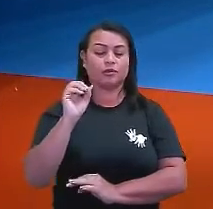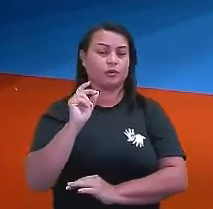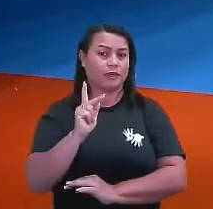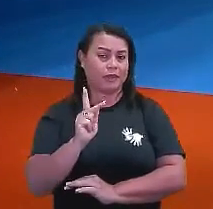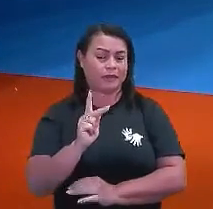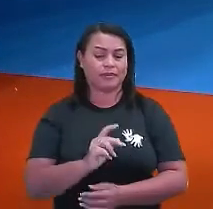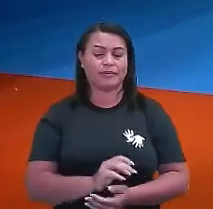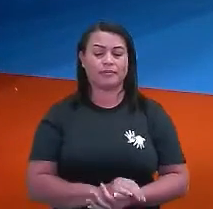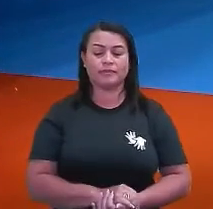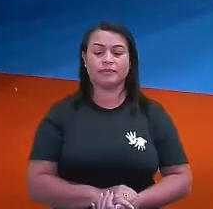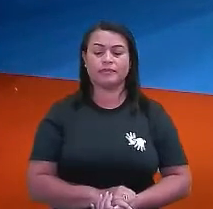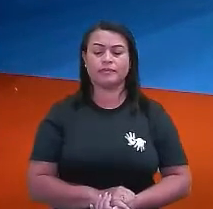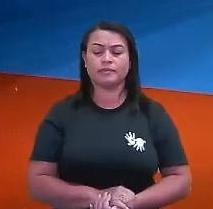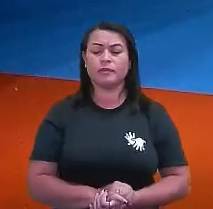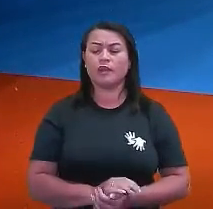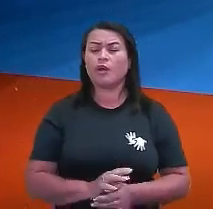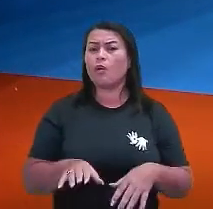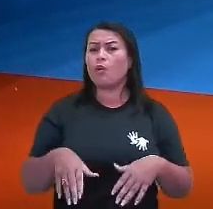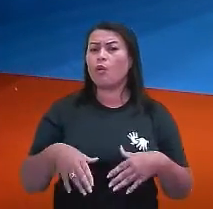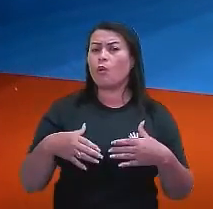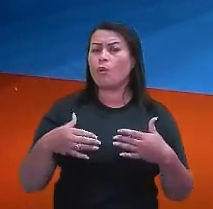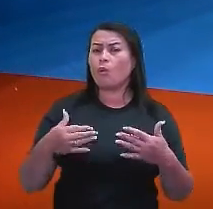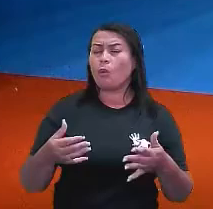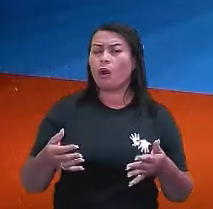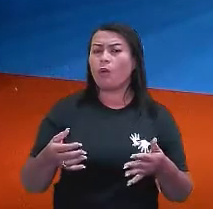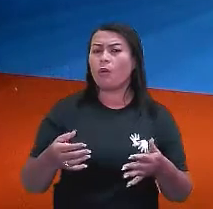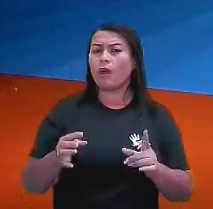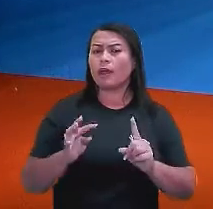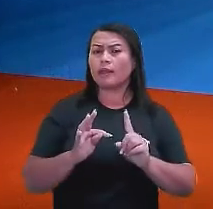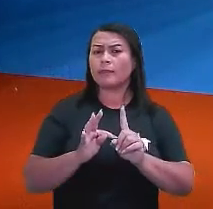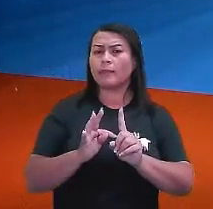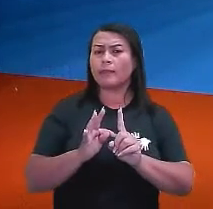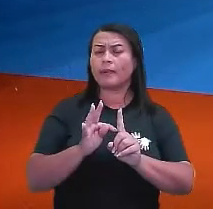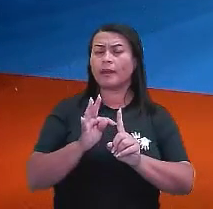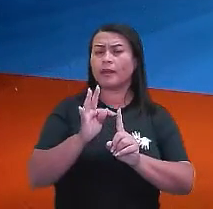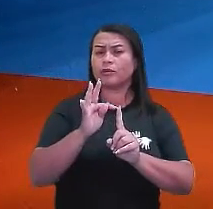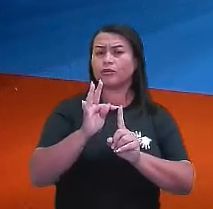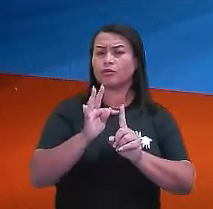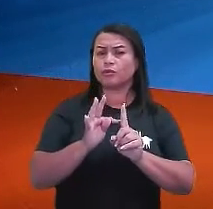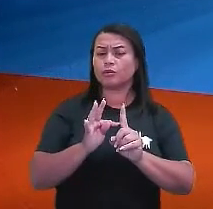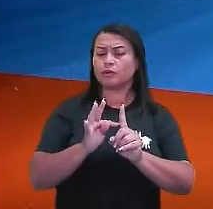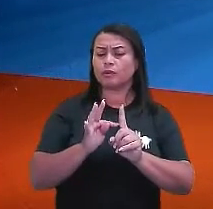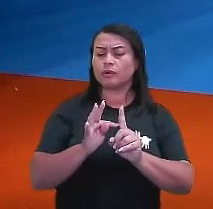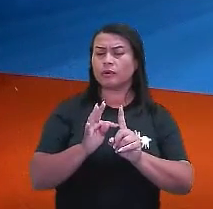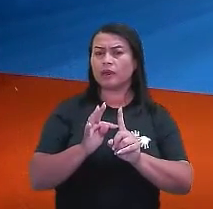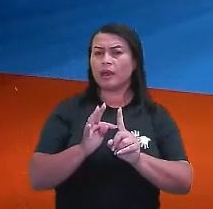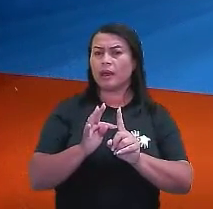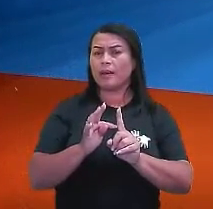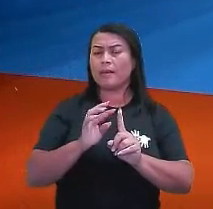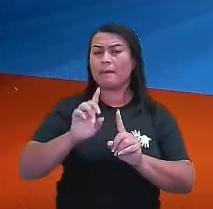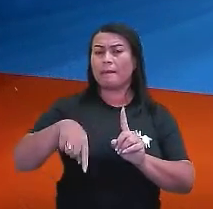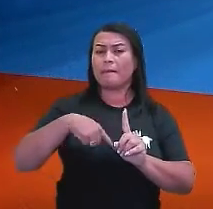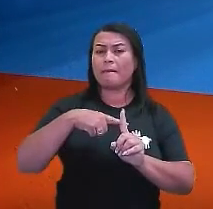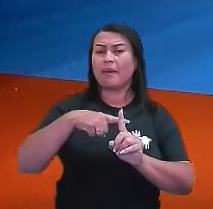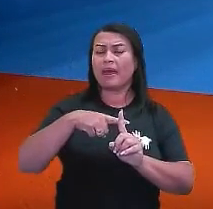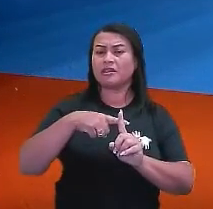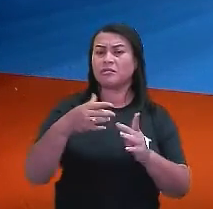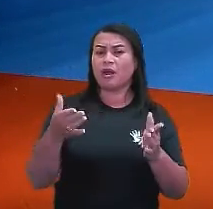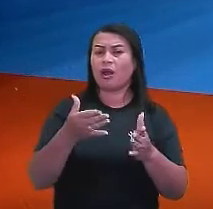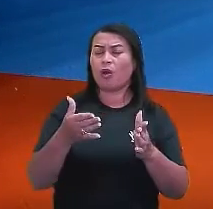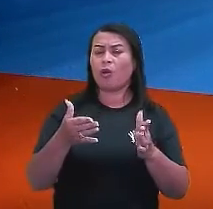certo? Qual foi a medida da temperatura máxima registrada com maior frequência nessa